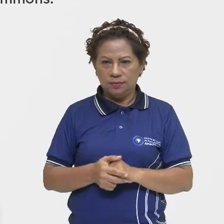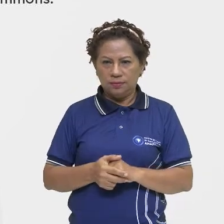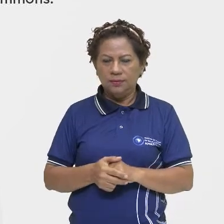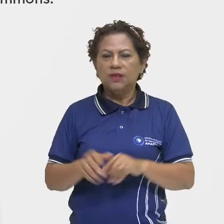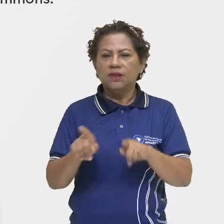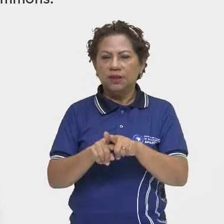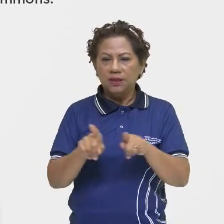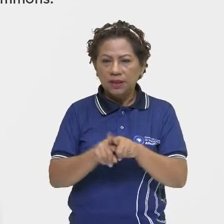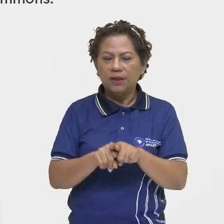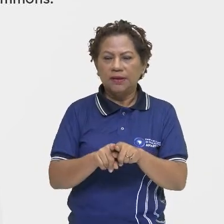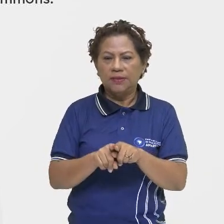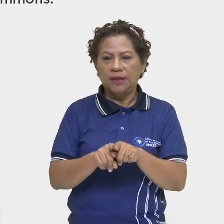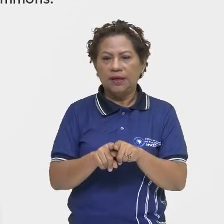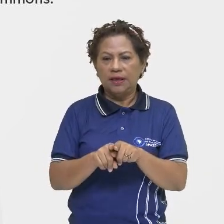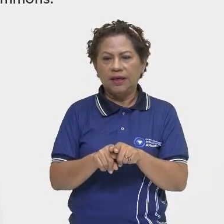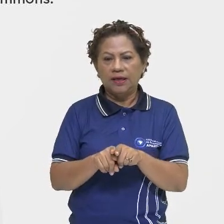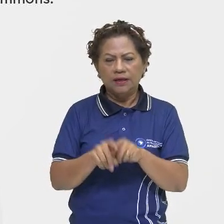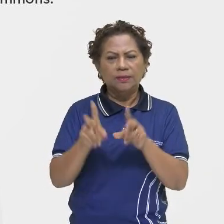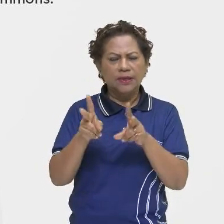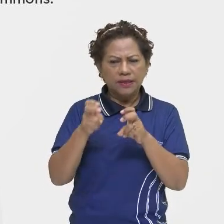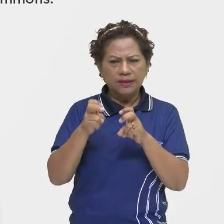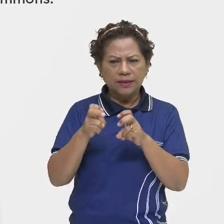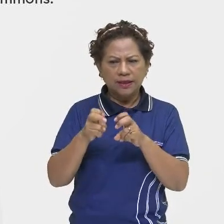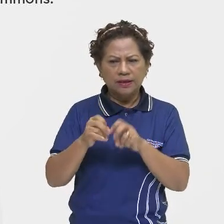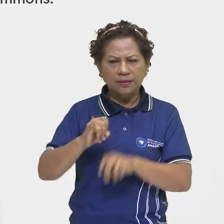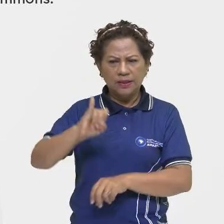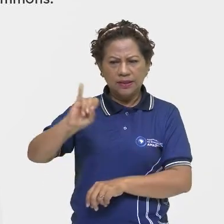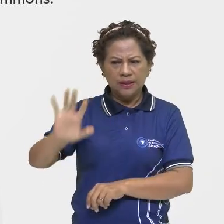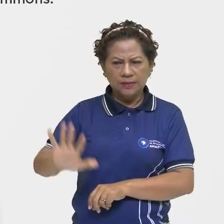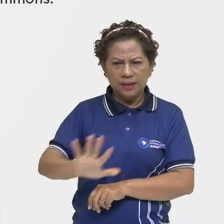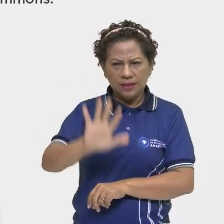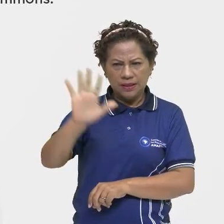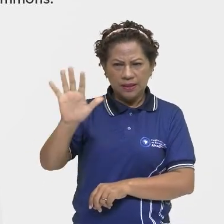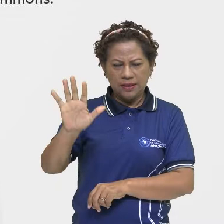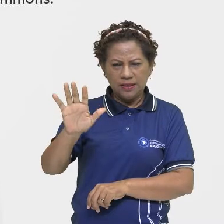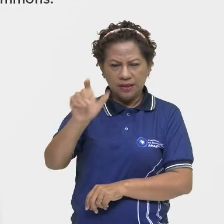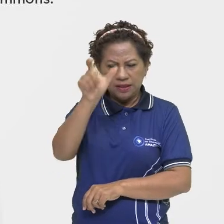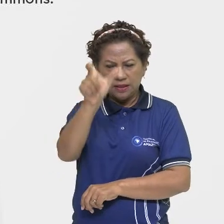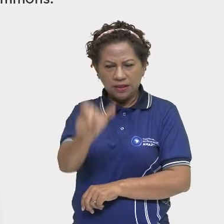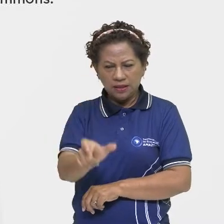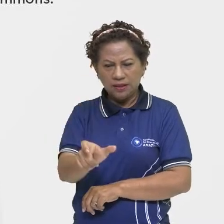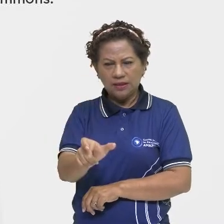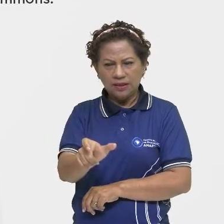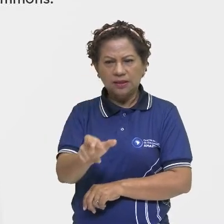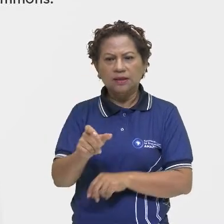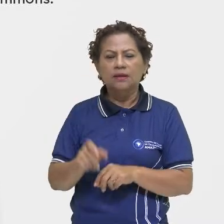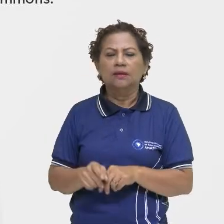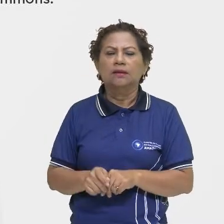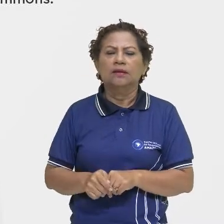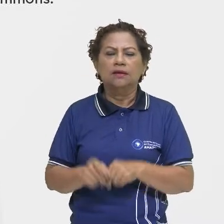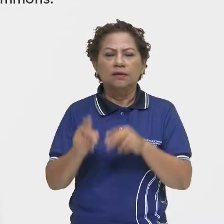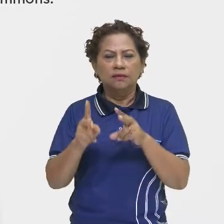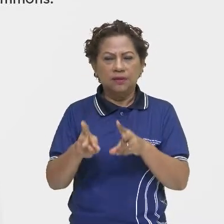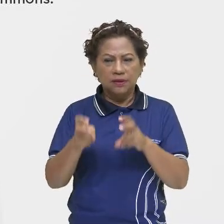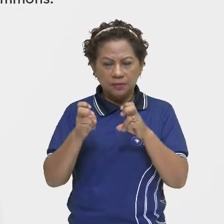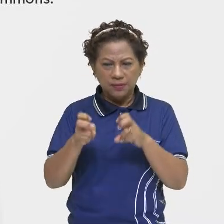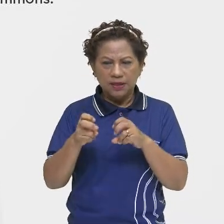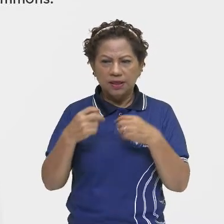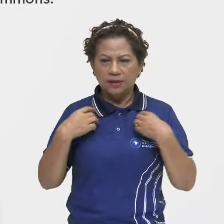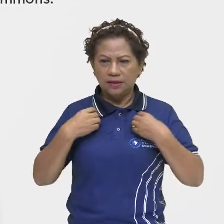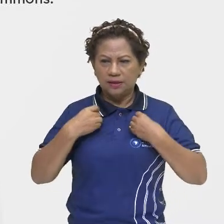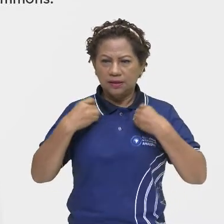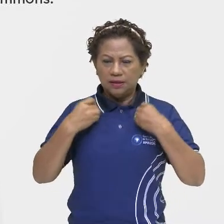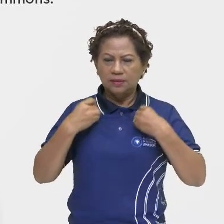do cotidiano. Aí eles estão retratando uma pessoa, né? E a gente percebe, por exemplo, que na blusa ele